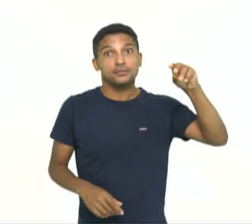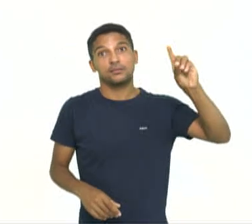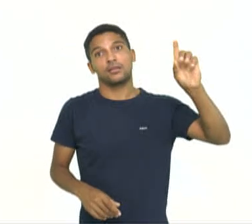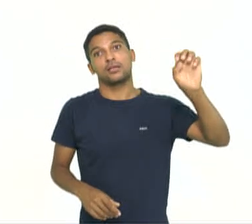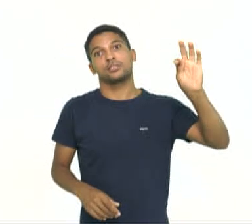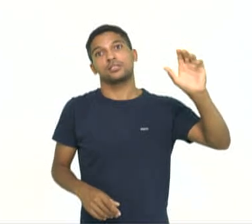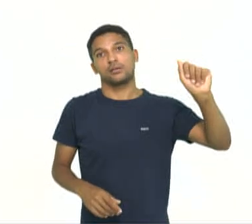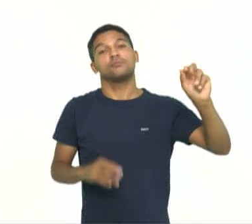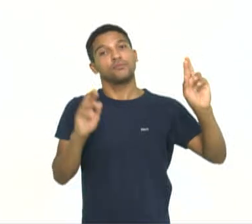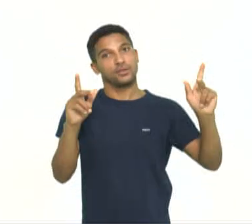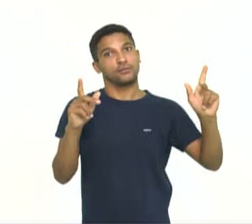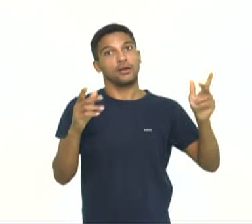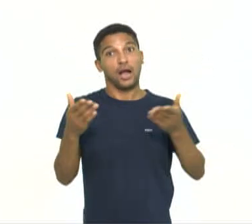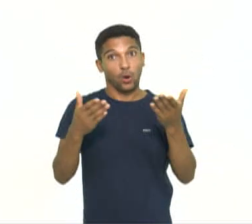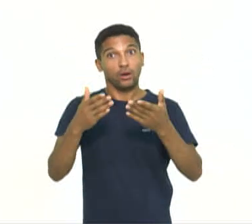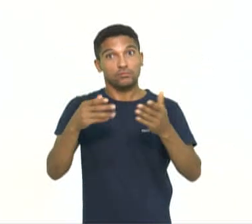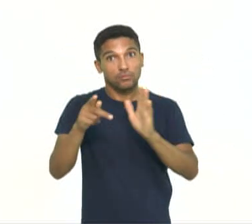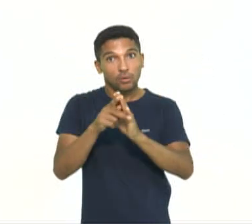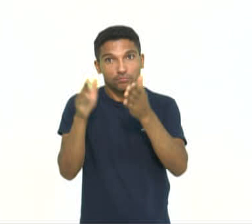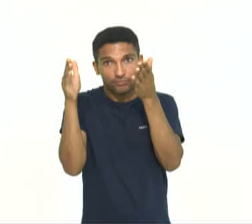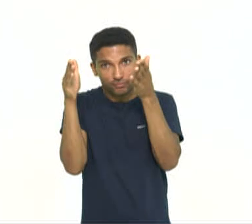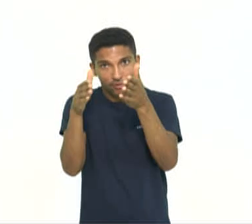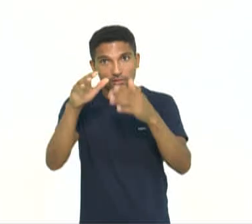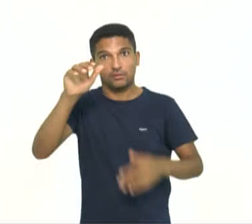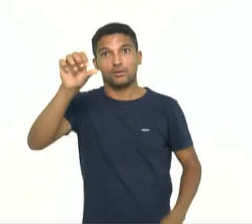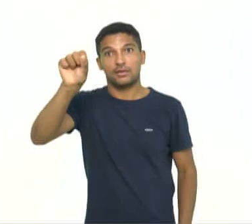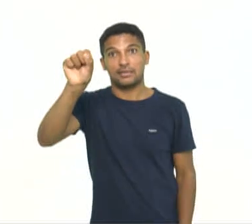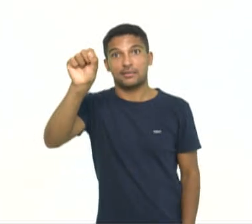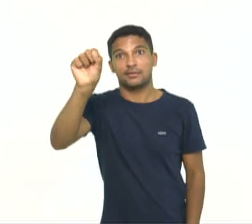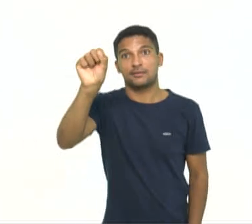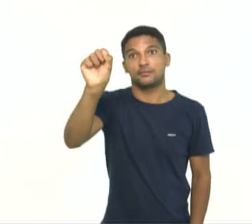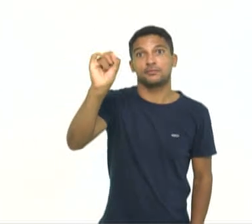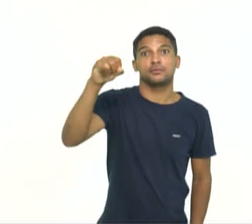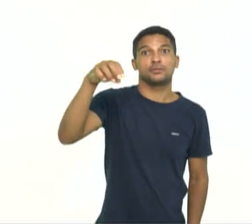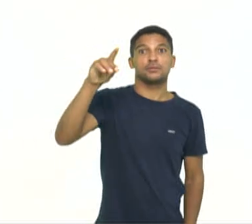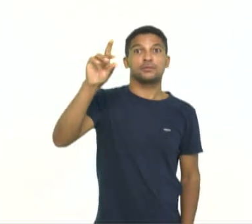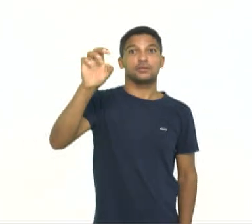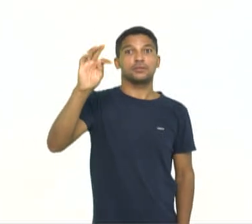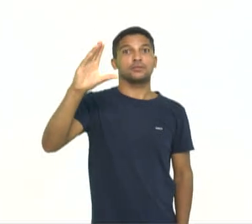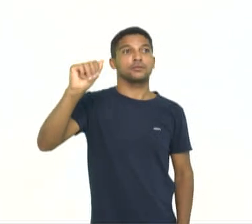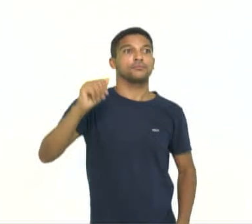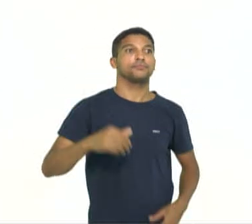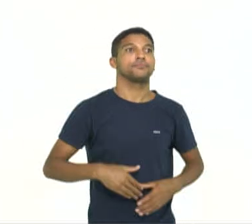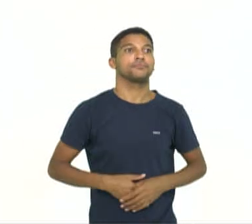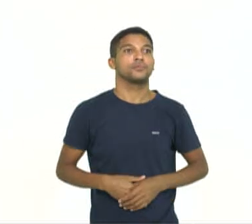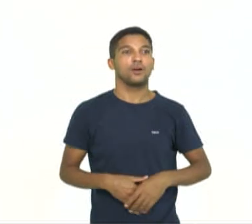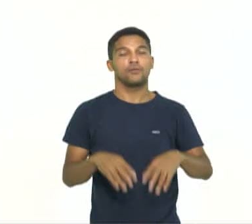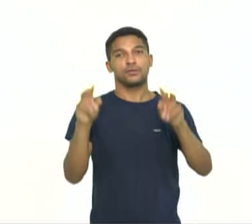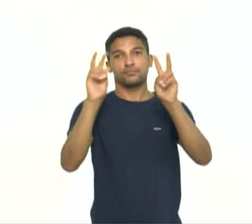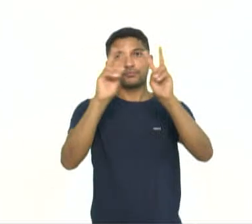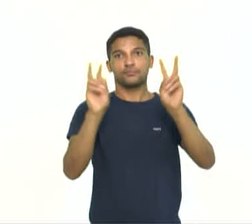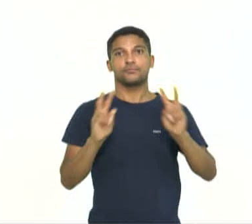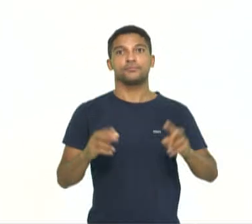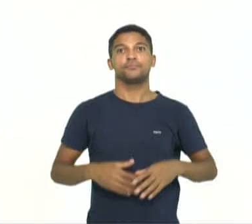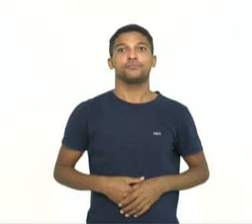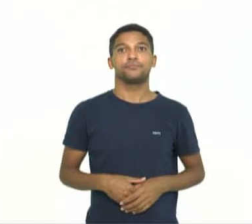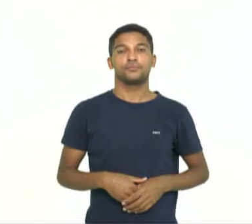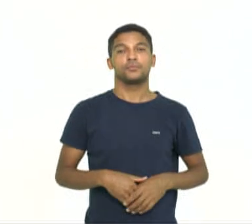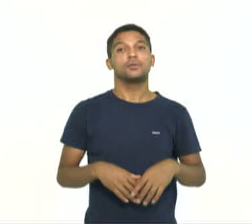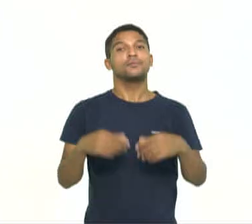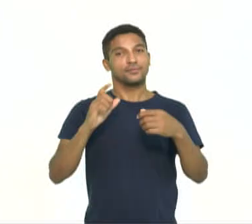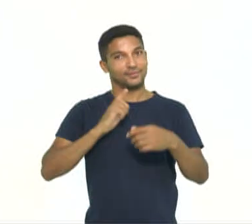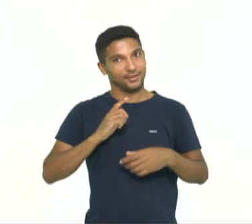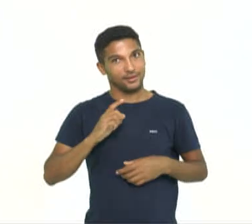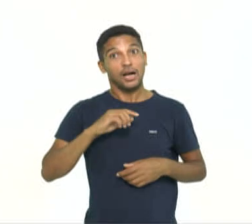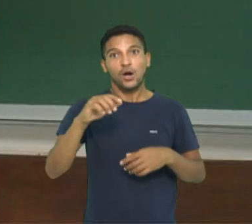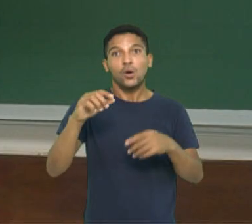Ele entrou e sentou-se. Não fomos ao casamento, mas mandamos um presente. Então temos o e, que é a aditiva,